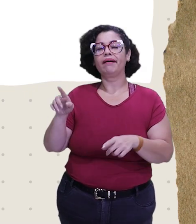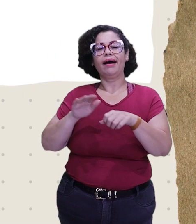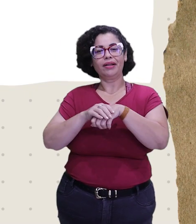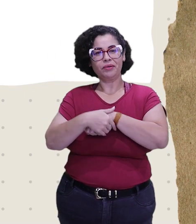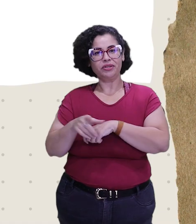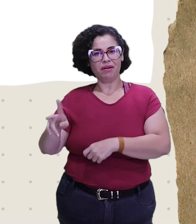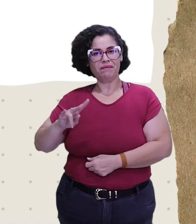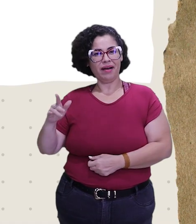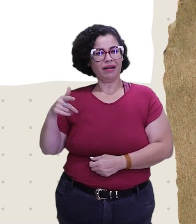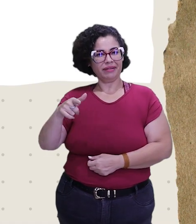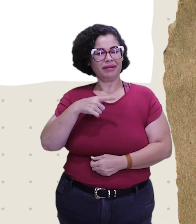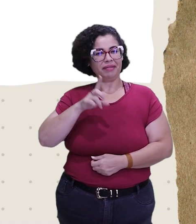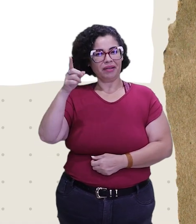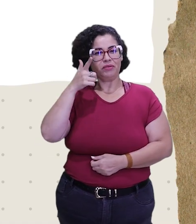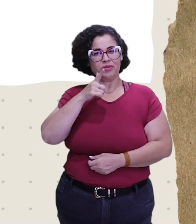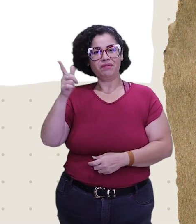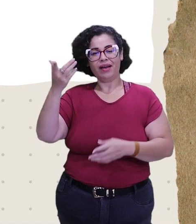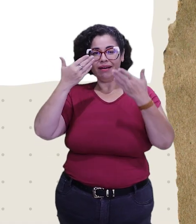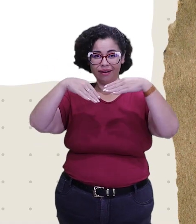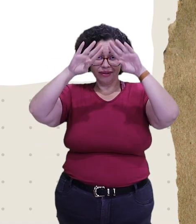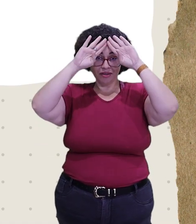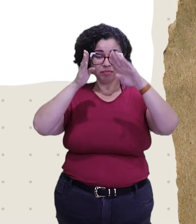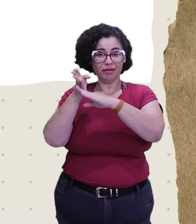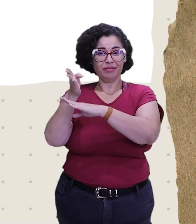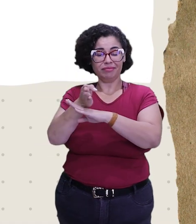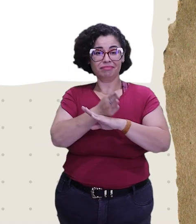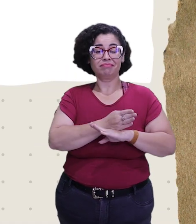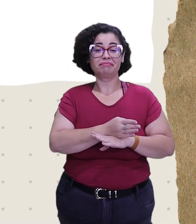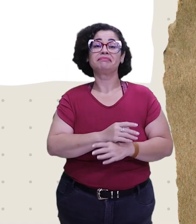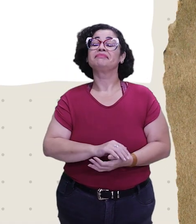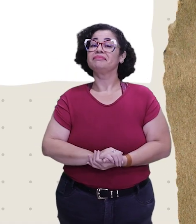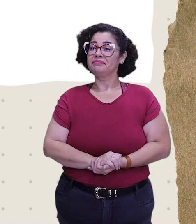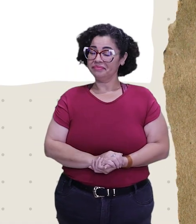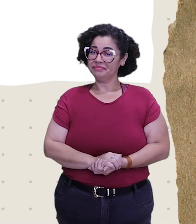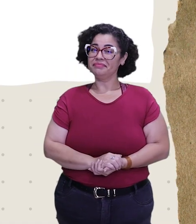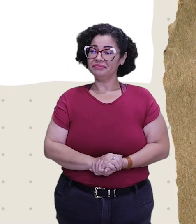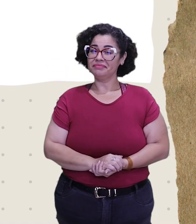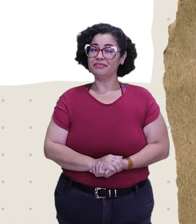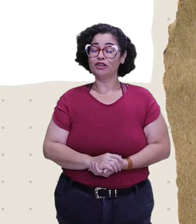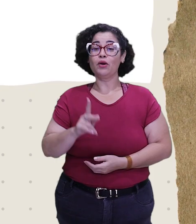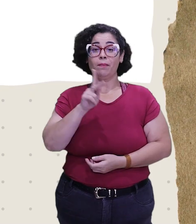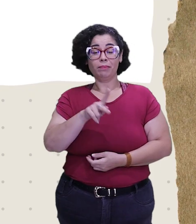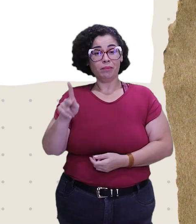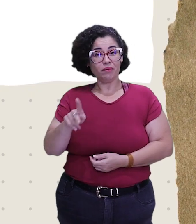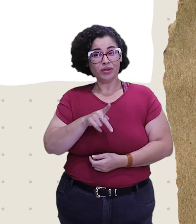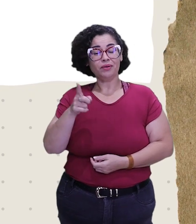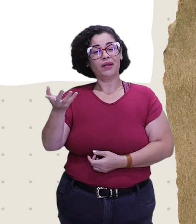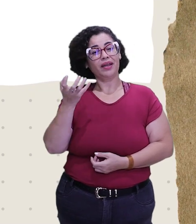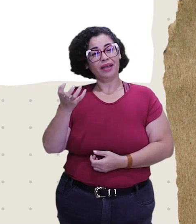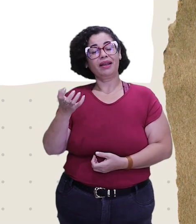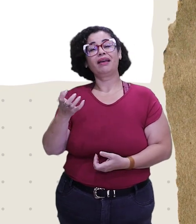noite iria com o querido de Deus ao candomblé de Procrópio, no Matatu. Até mesmo o professor, que